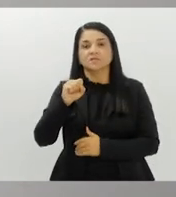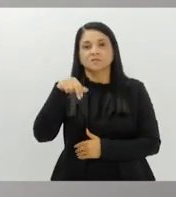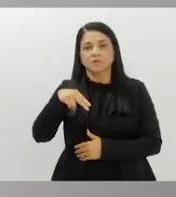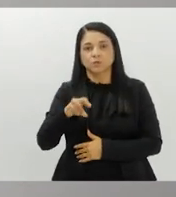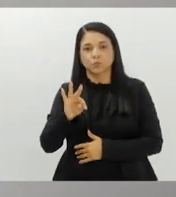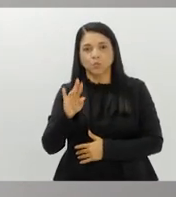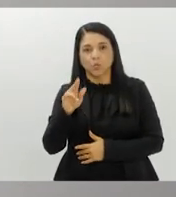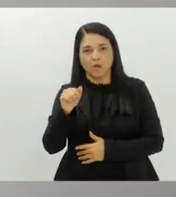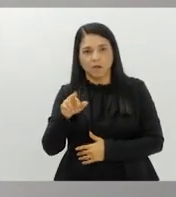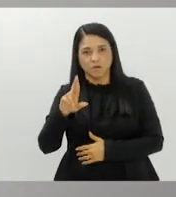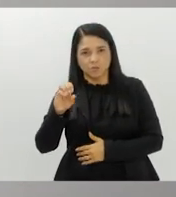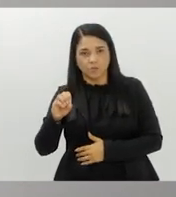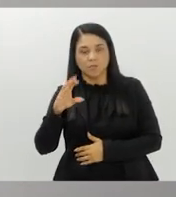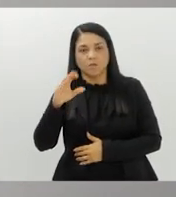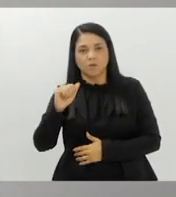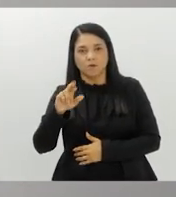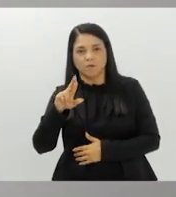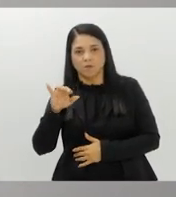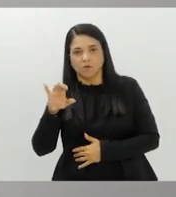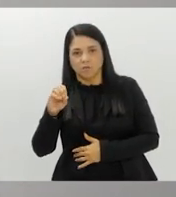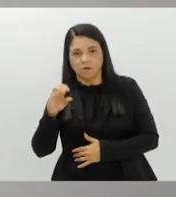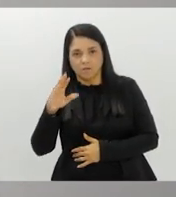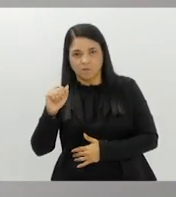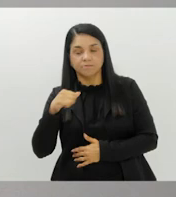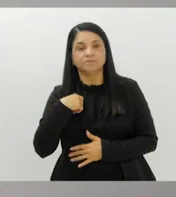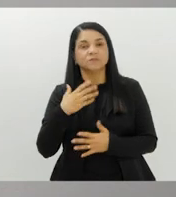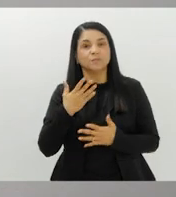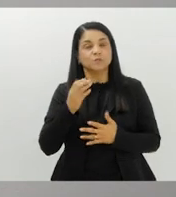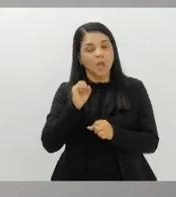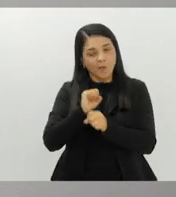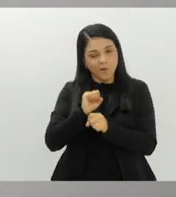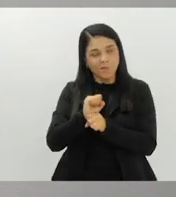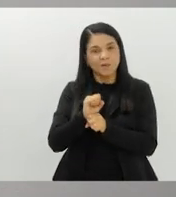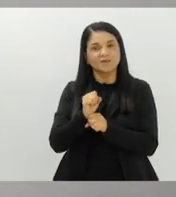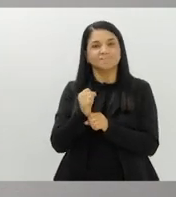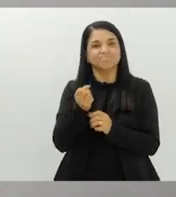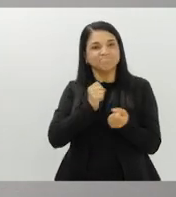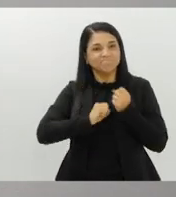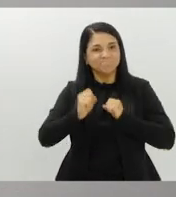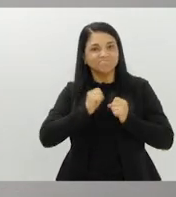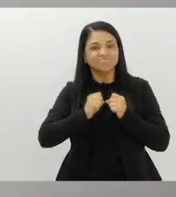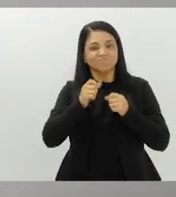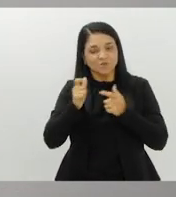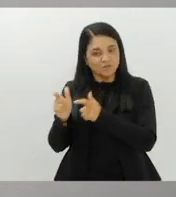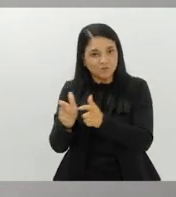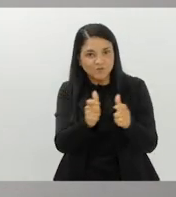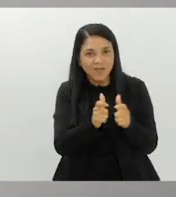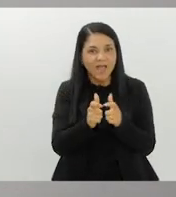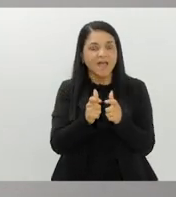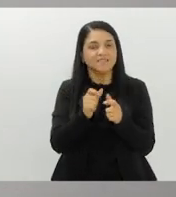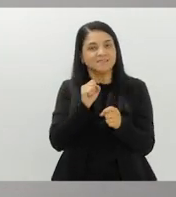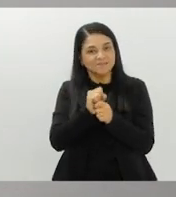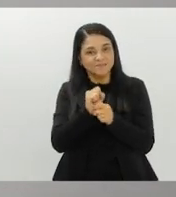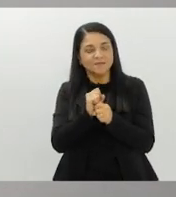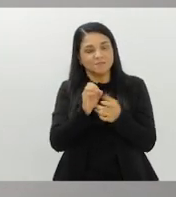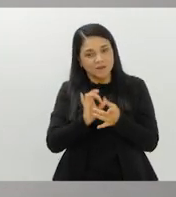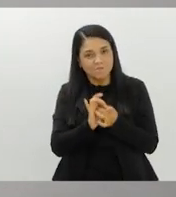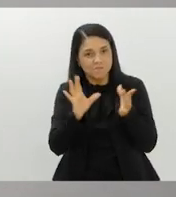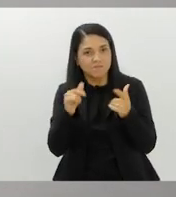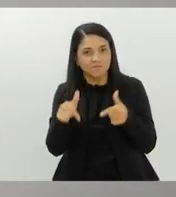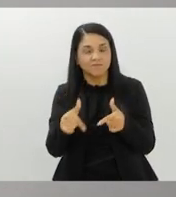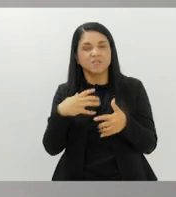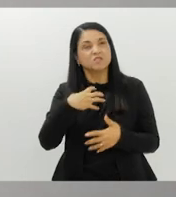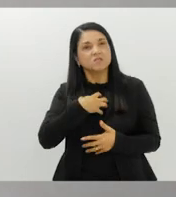e estamos aguardando assim ansiosamente esses espaços. E uma coisa que eu senti